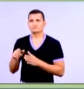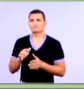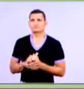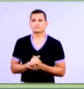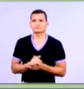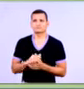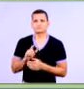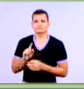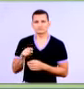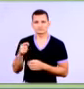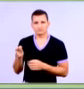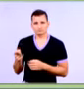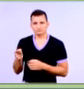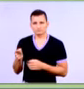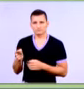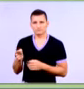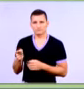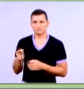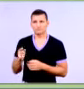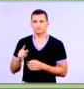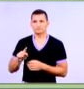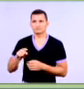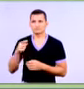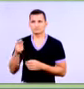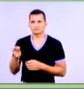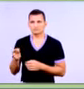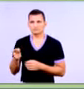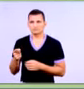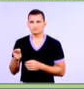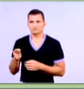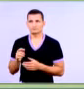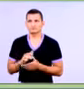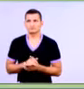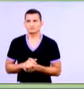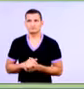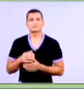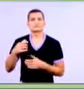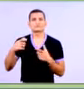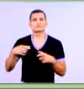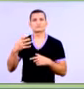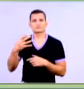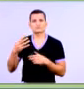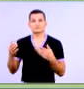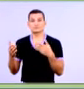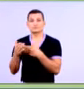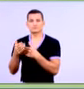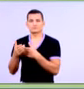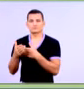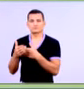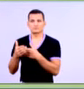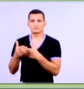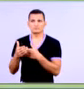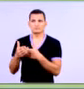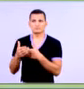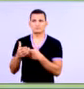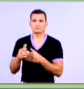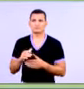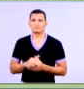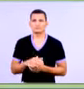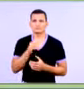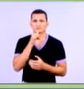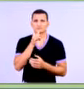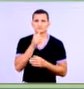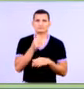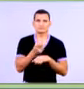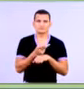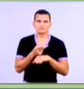Vou para a próxima. É igual? Não. Vou para a próxima procura. Então, olha, onde que está o 4? Está na última posição. Bom, e se eu procurar um